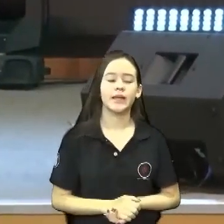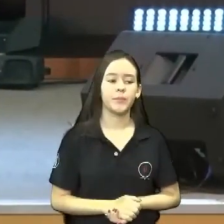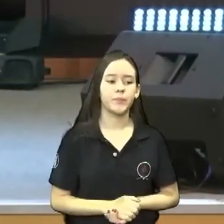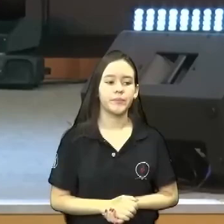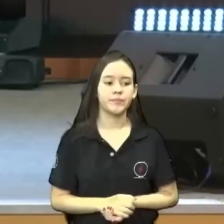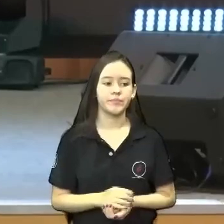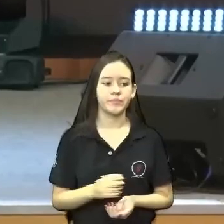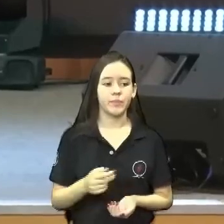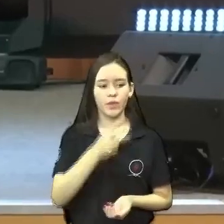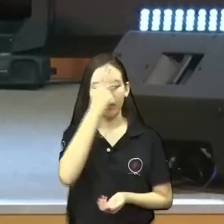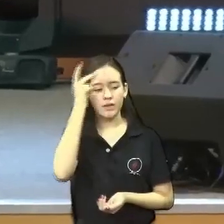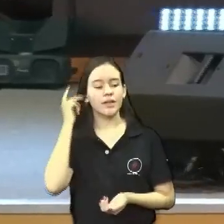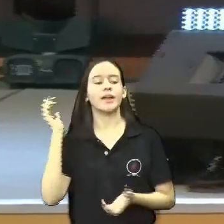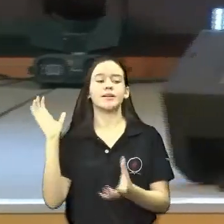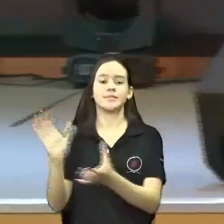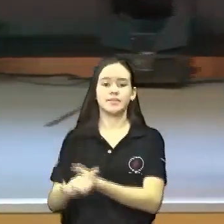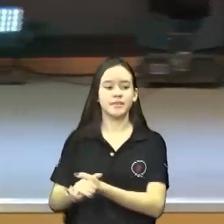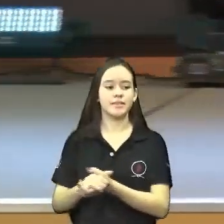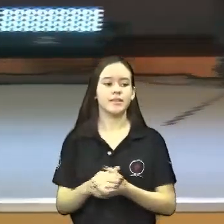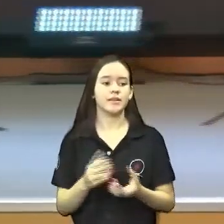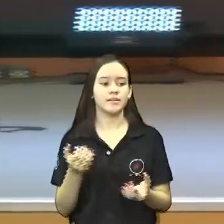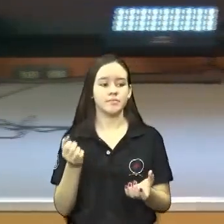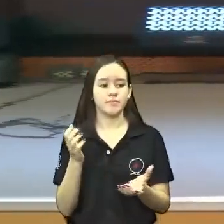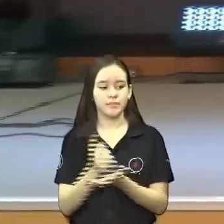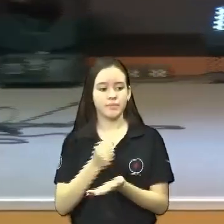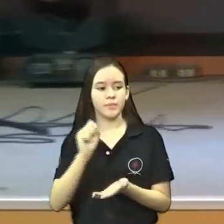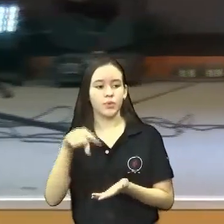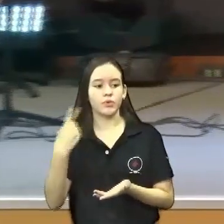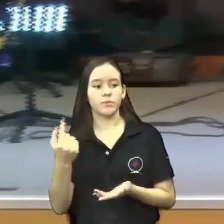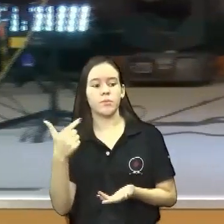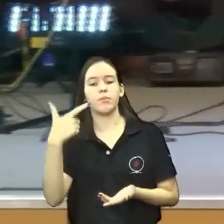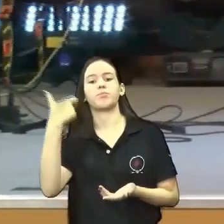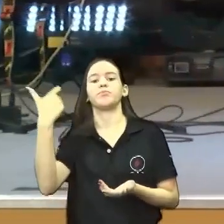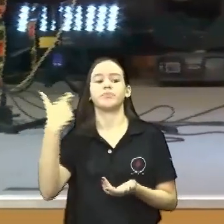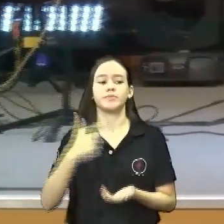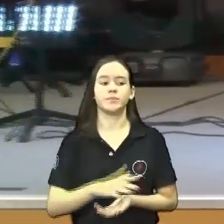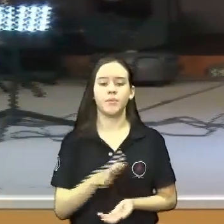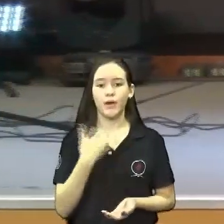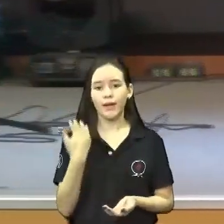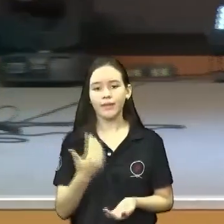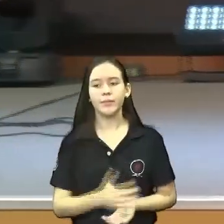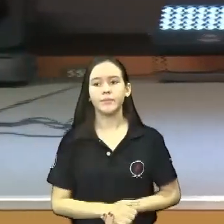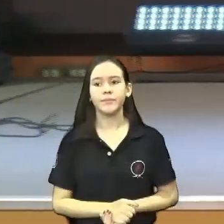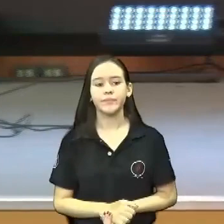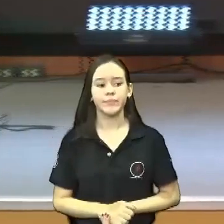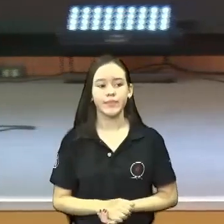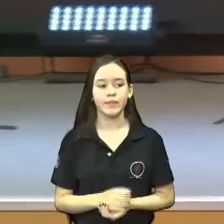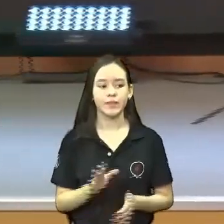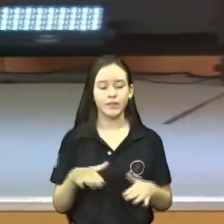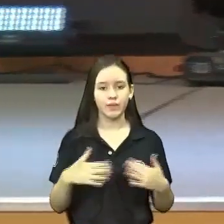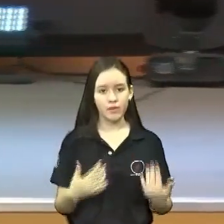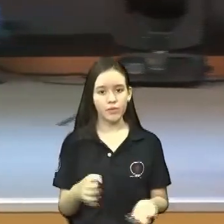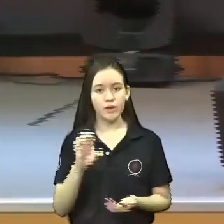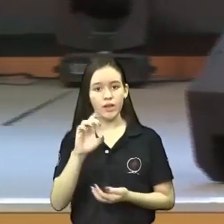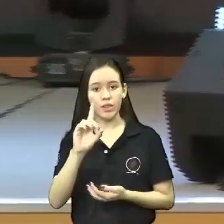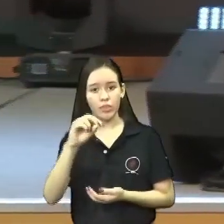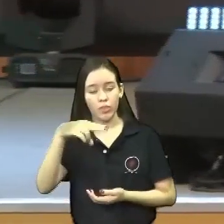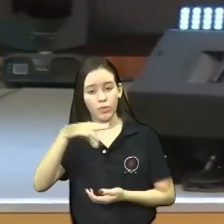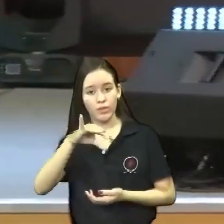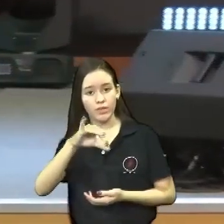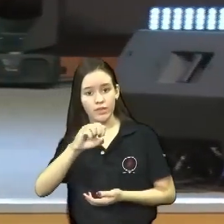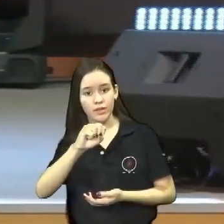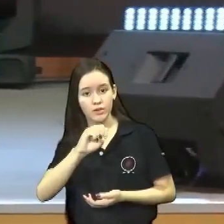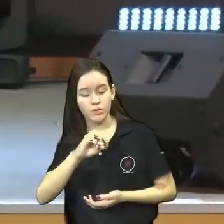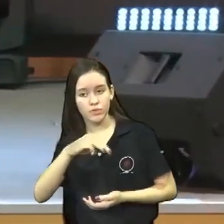outros depois toma um técnico não sabe porquê e morre vai por aí é fora então eu hedonismo é